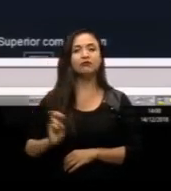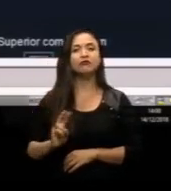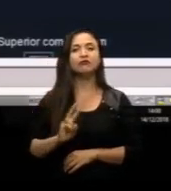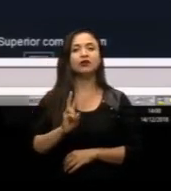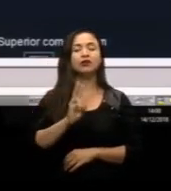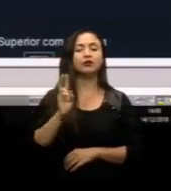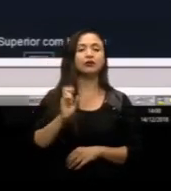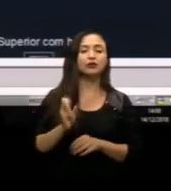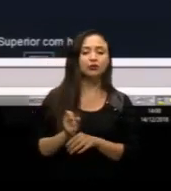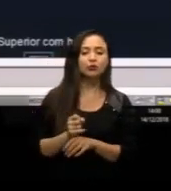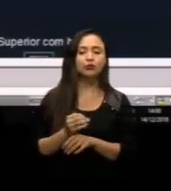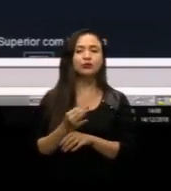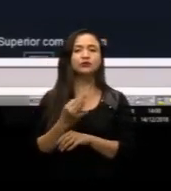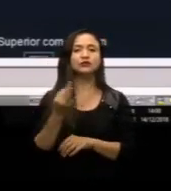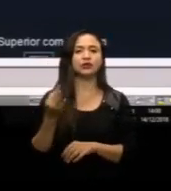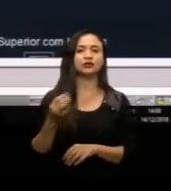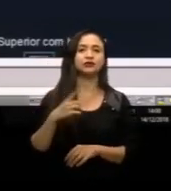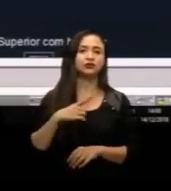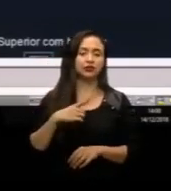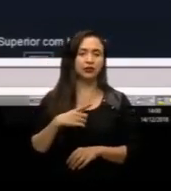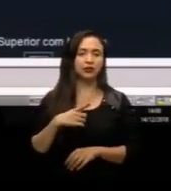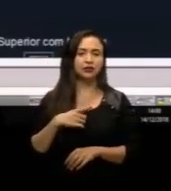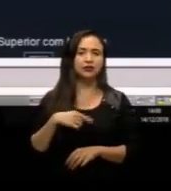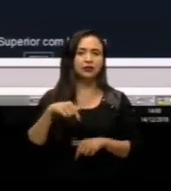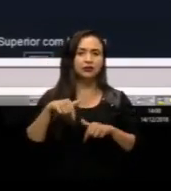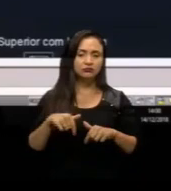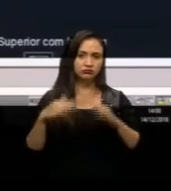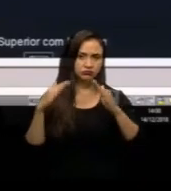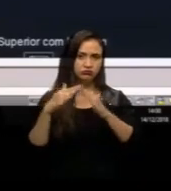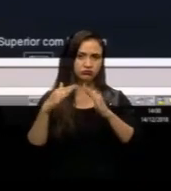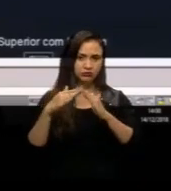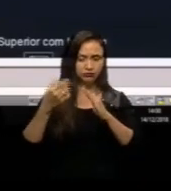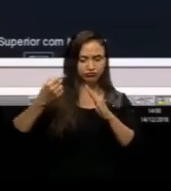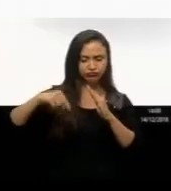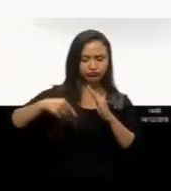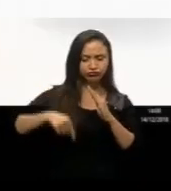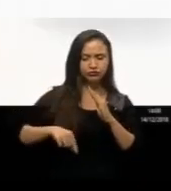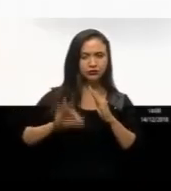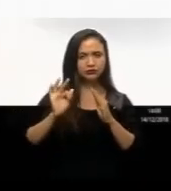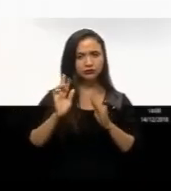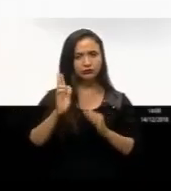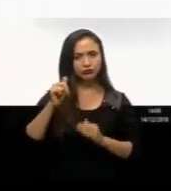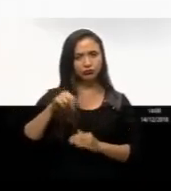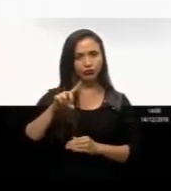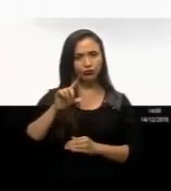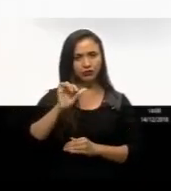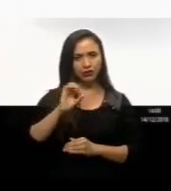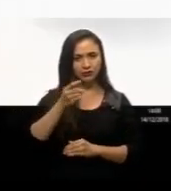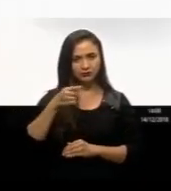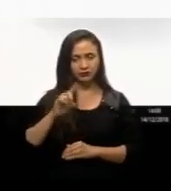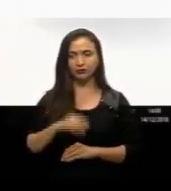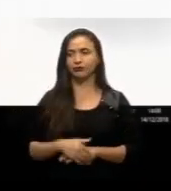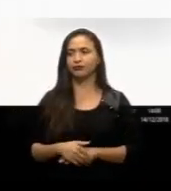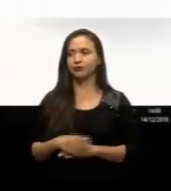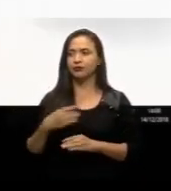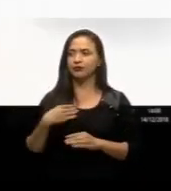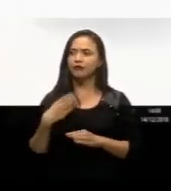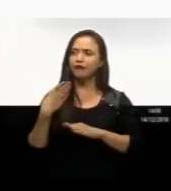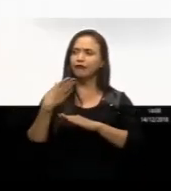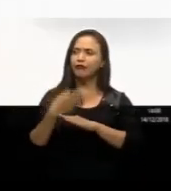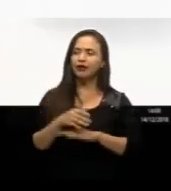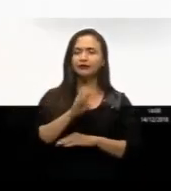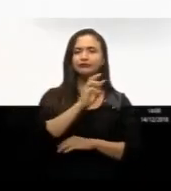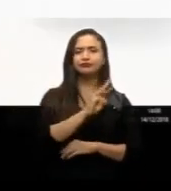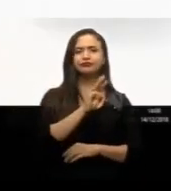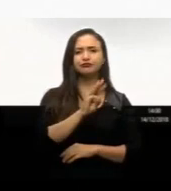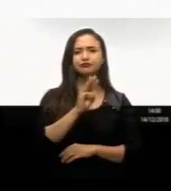valores, o quantitativo da nossa fundação. Então, vamos lá. O que a gente vai fazer primeiro? A gente vai vir no site da Sinap.